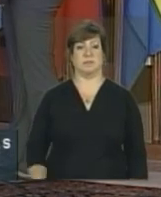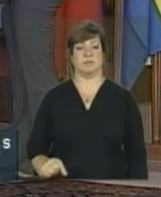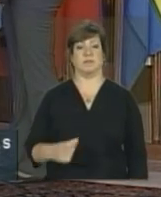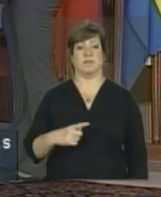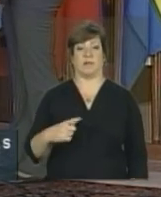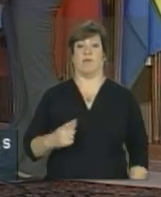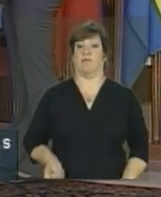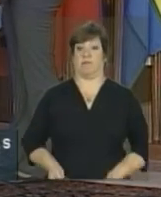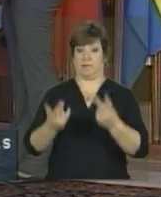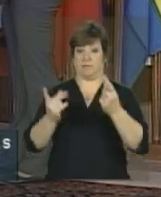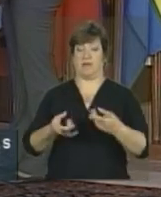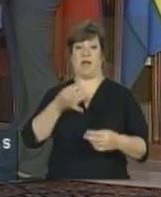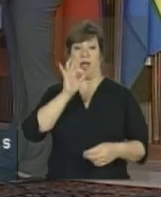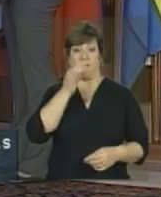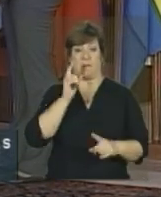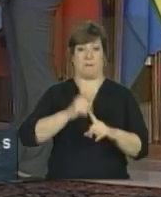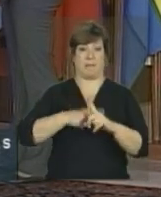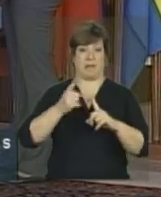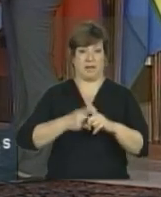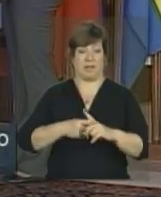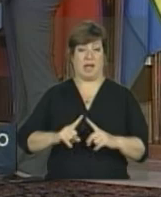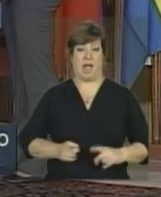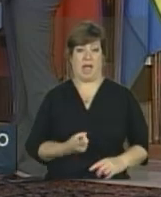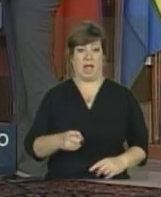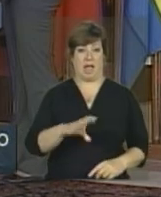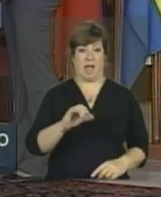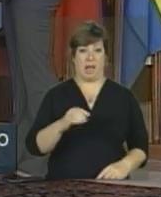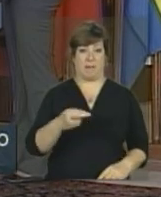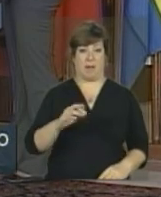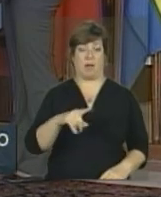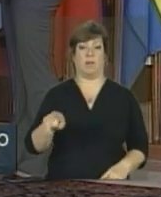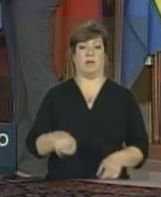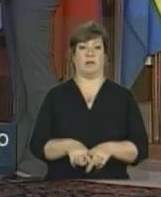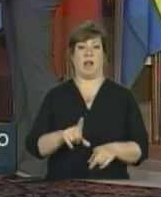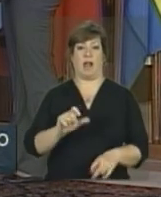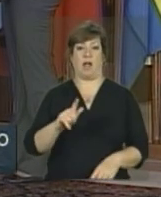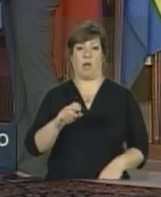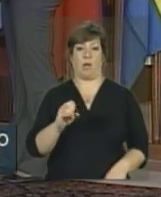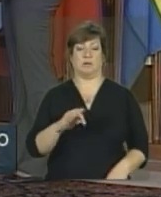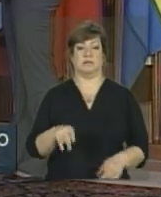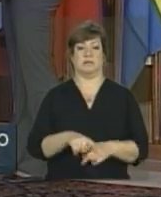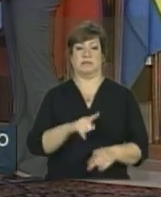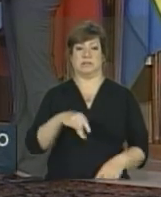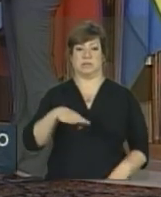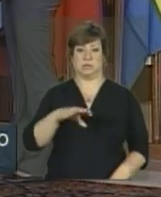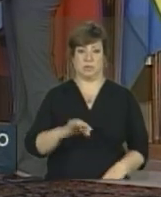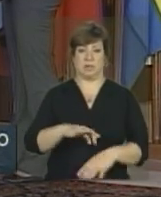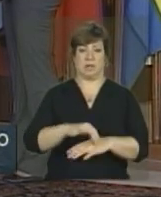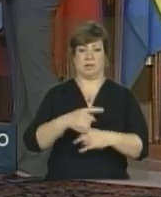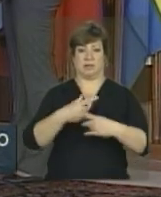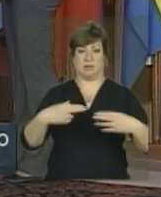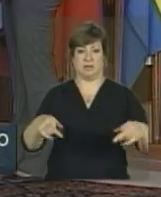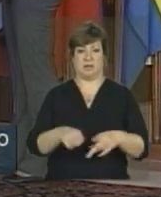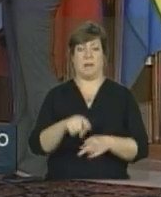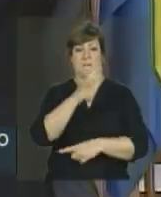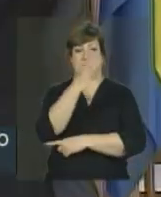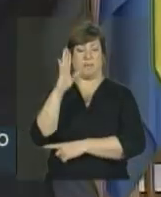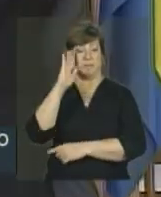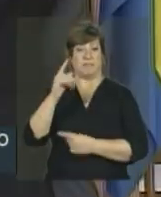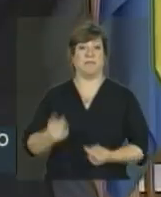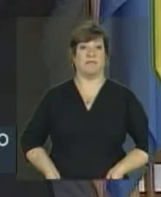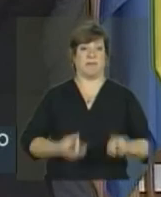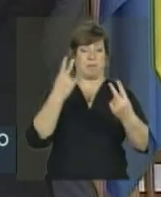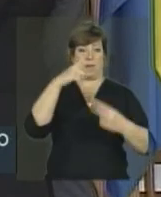Exportam café, bananas, camarões, lagostas, carne, zinco e madeira, principalmente para os Estados